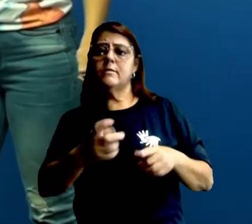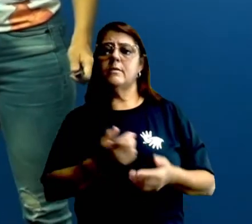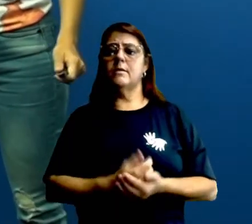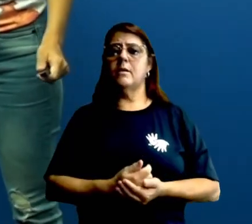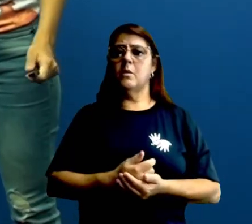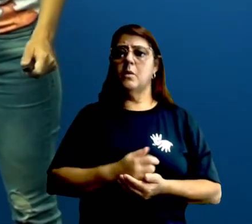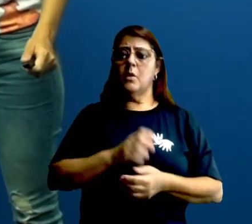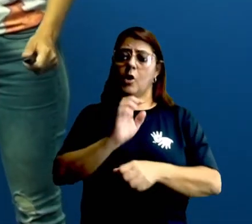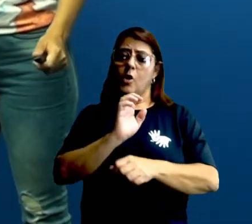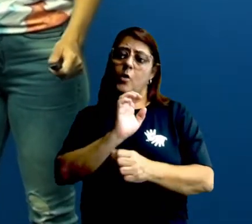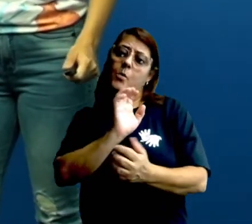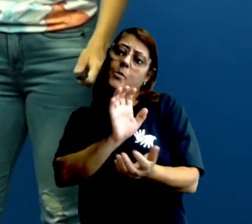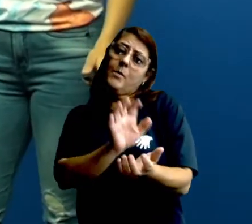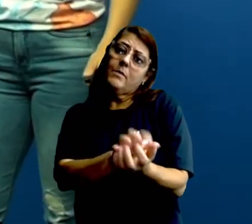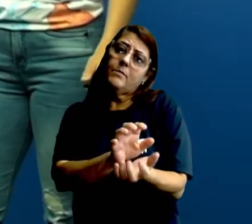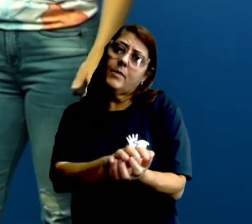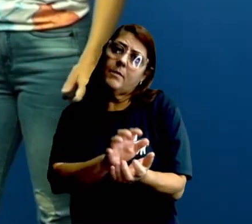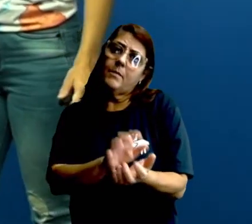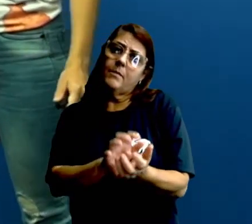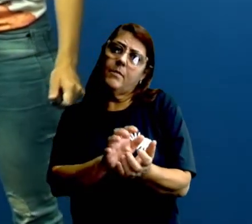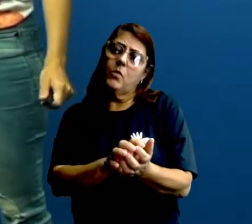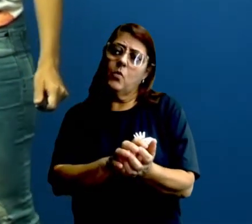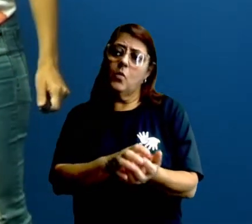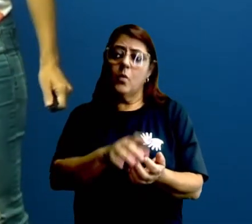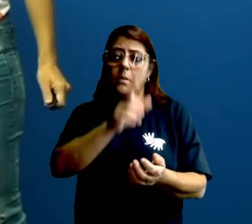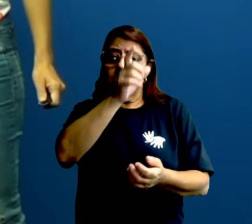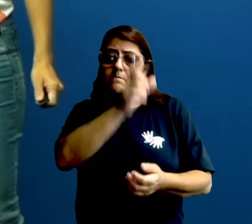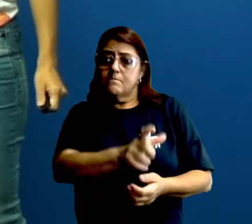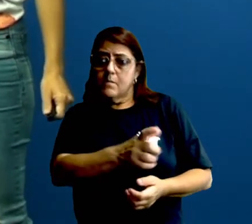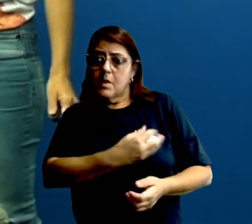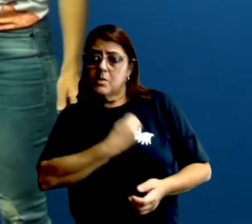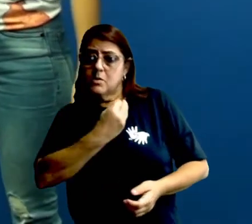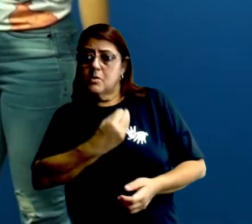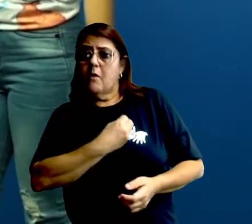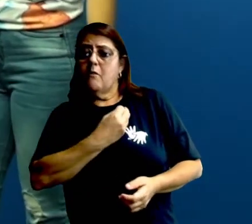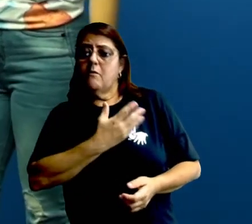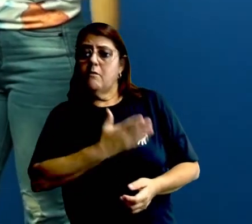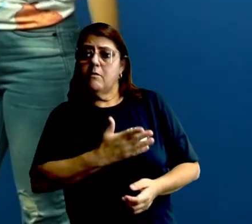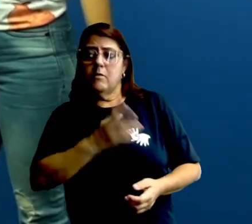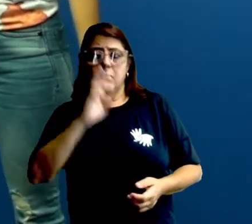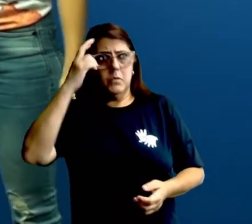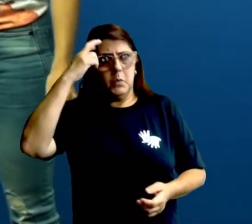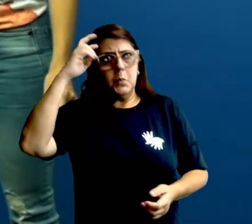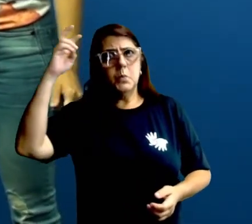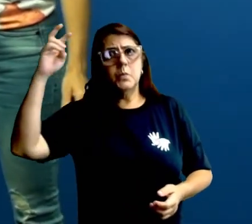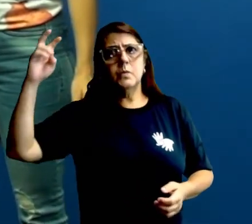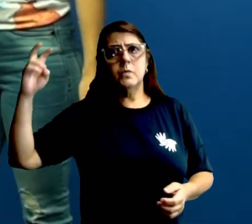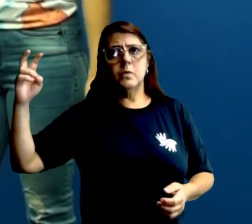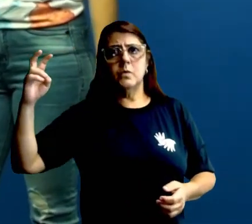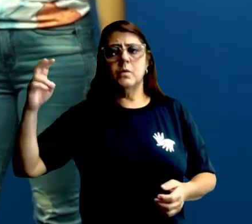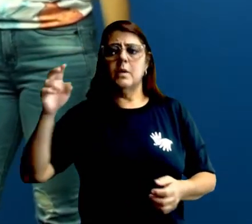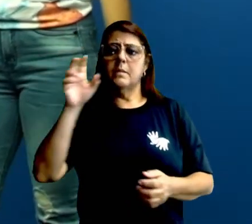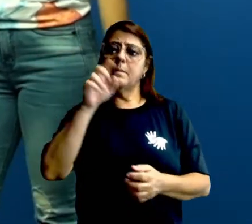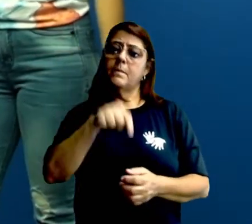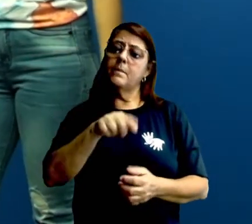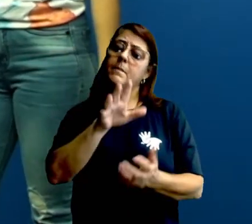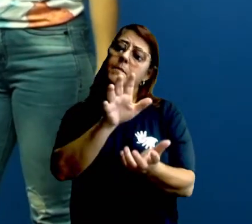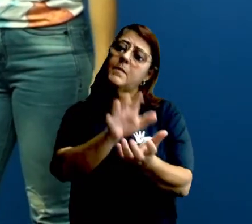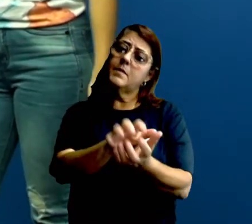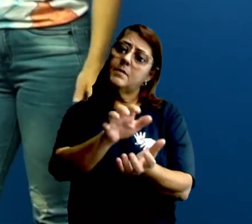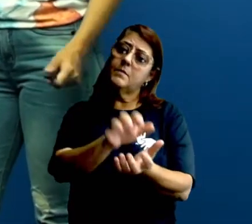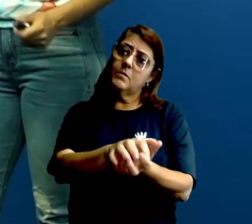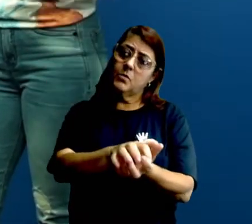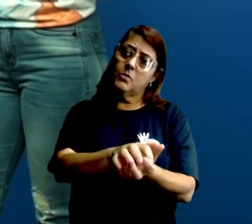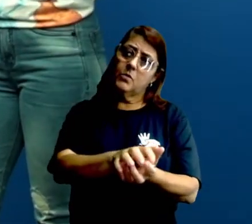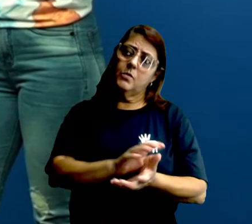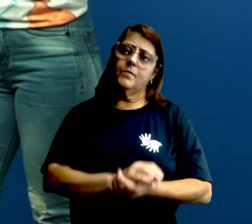foi considerado pelo Estado de Pernambuco como patrimônio vivo da cultura